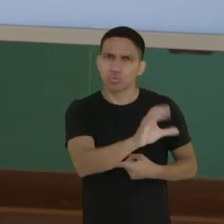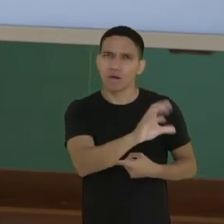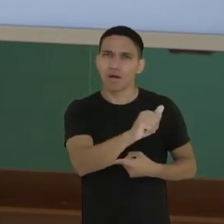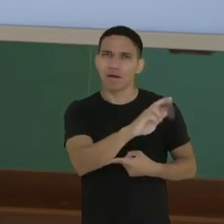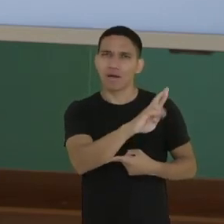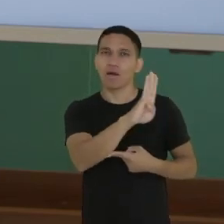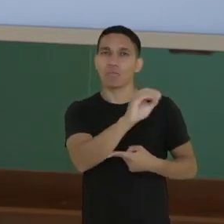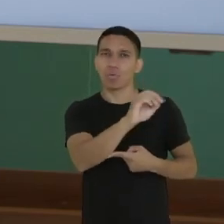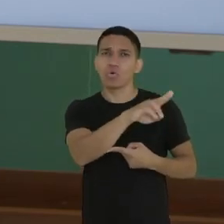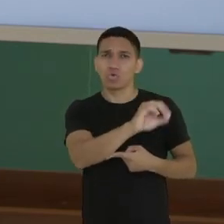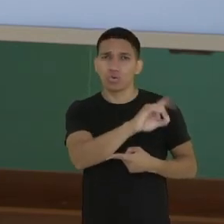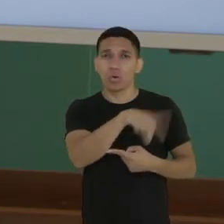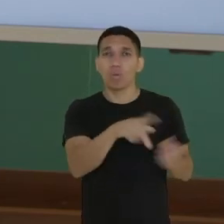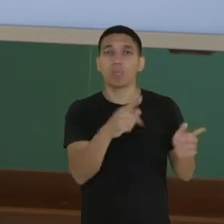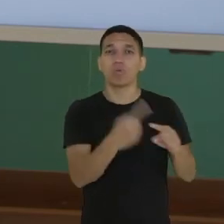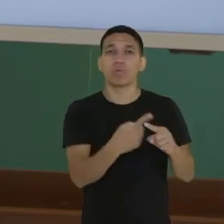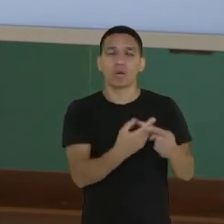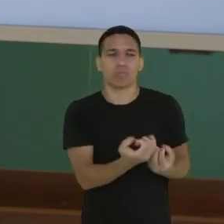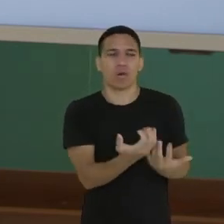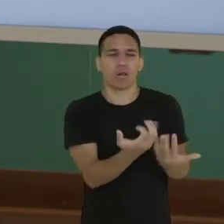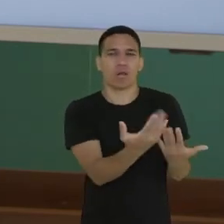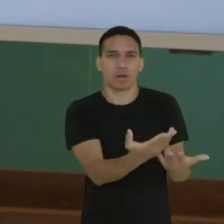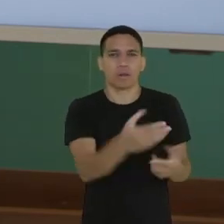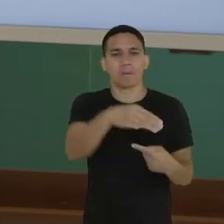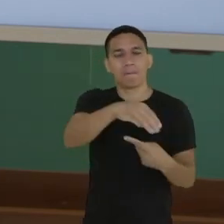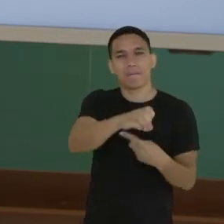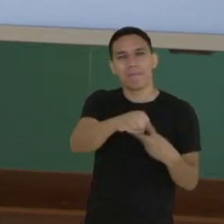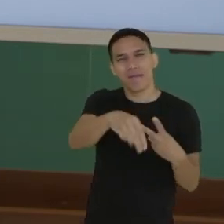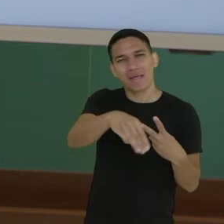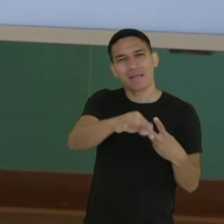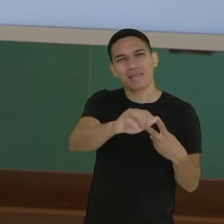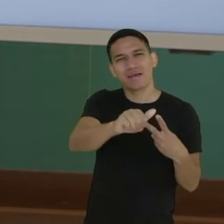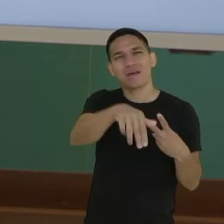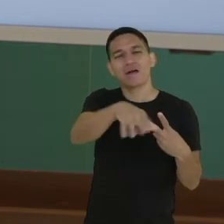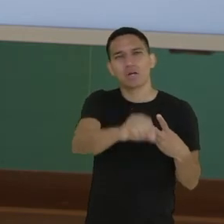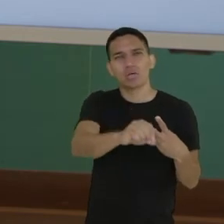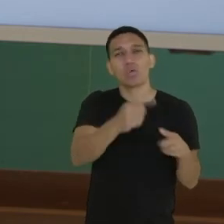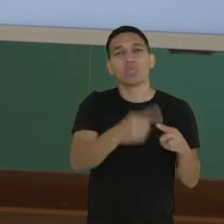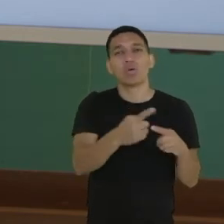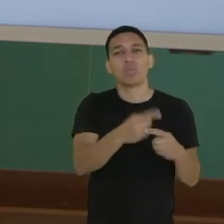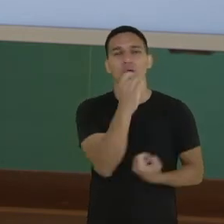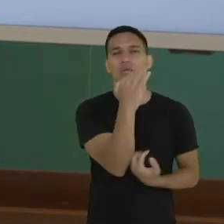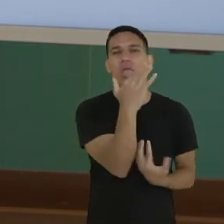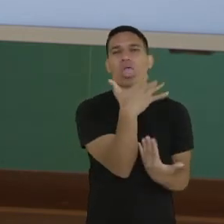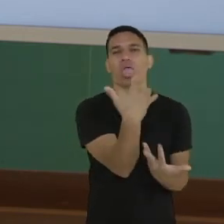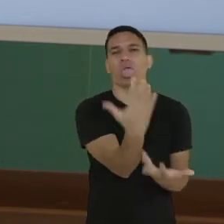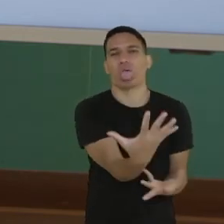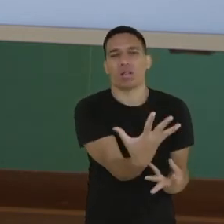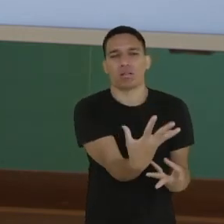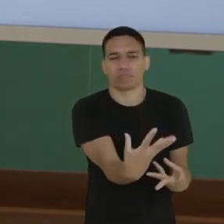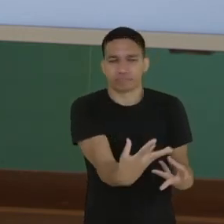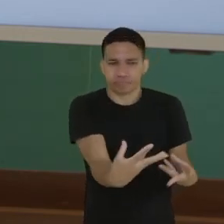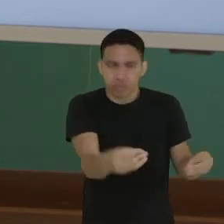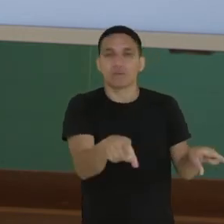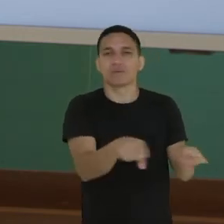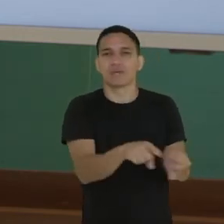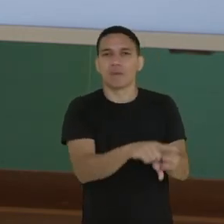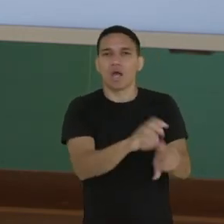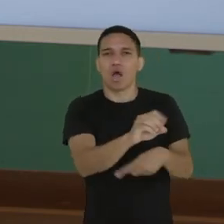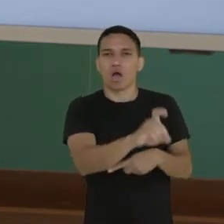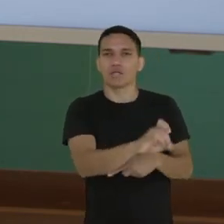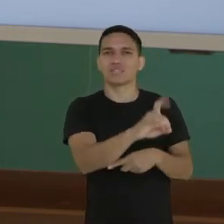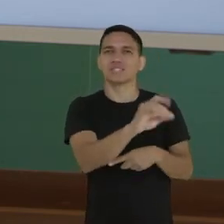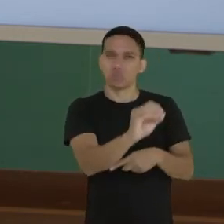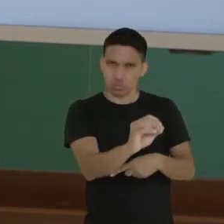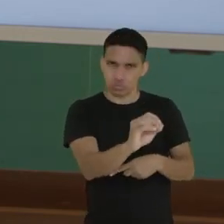O metano, através da decomposição de matéria orgânica, junto principalmente com o óxido nitroso também. Então, ele está muito